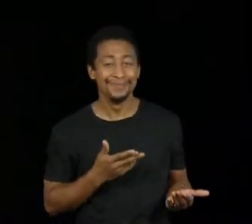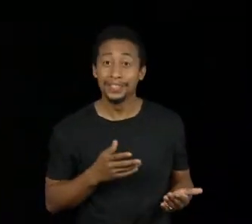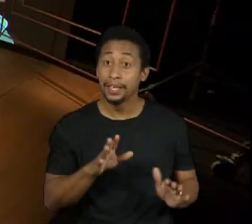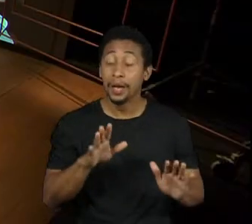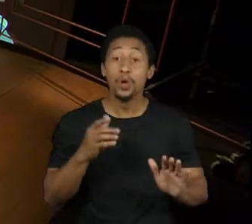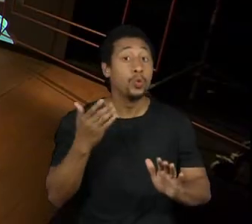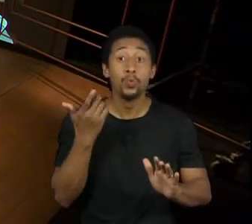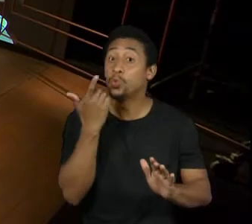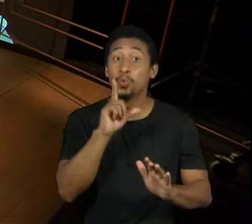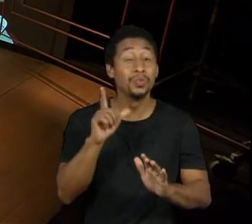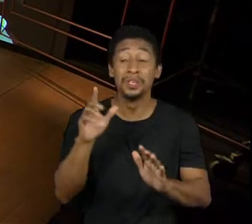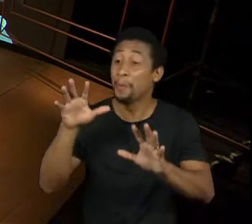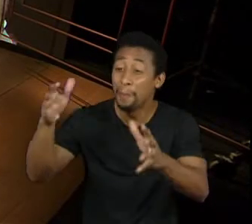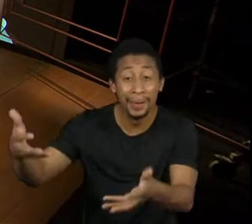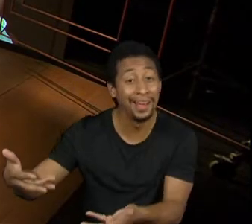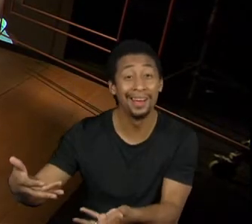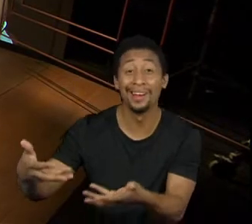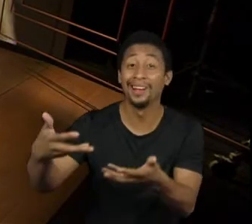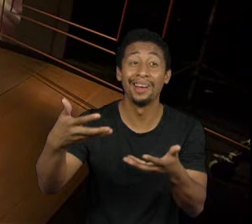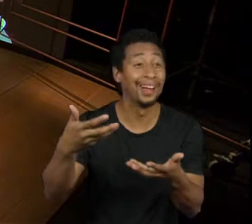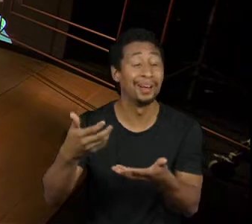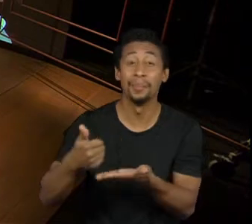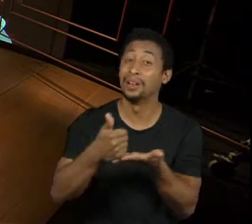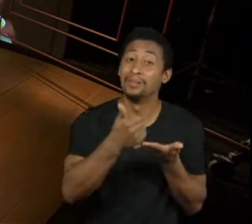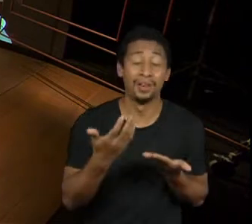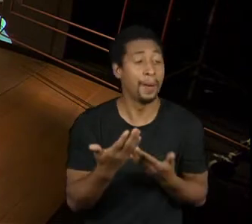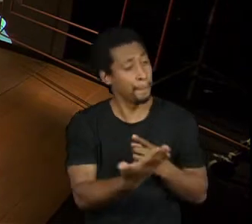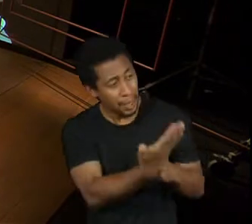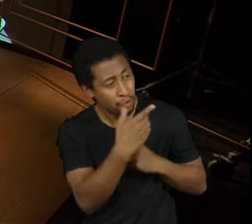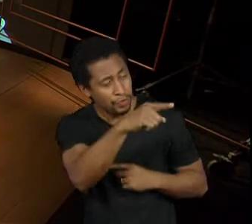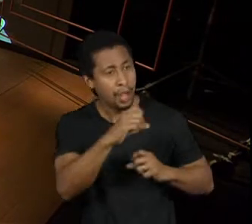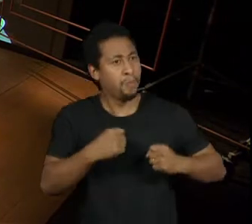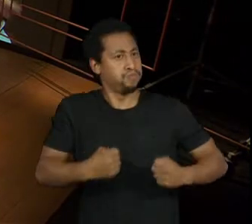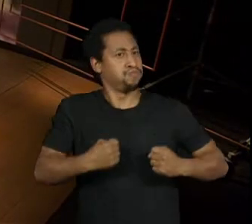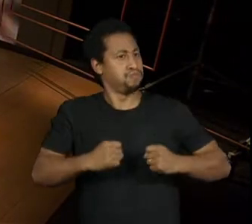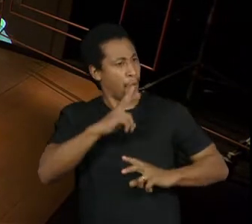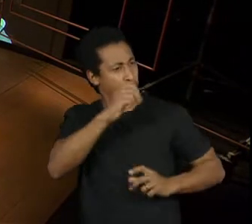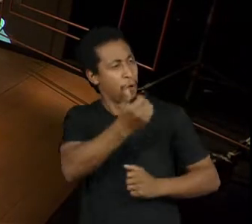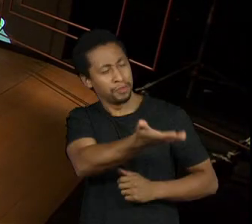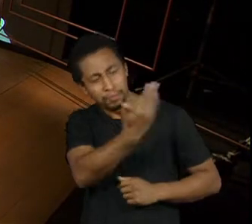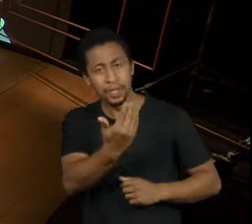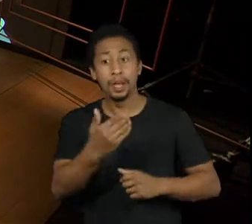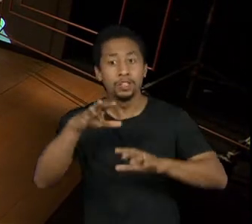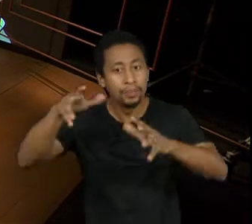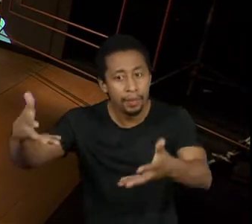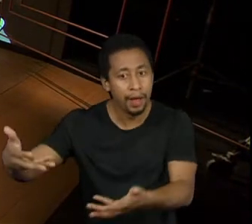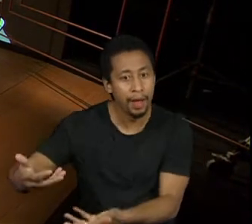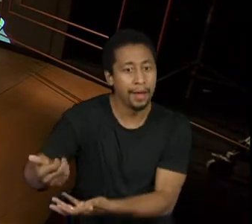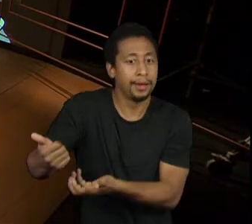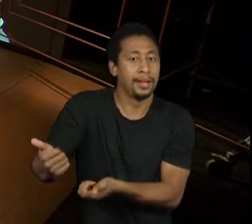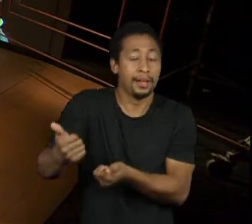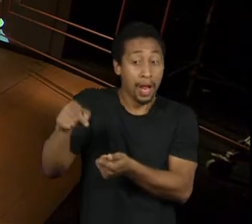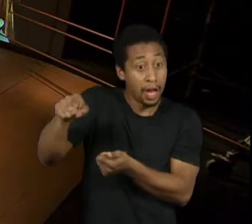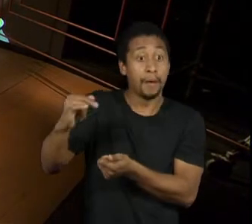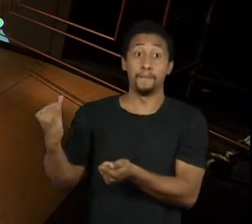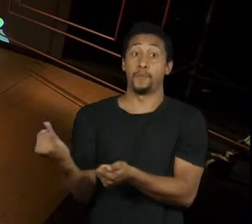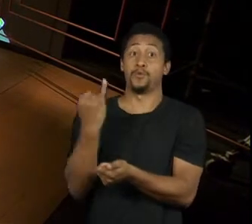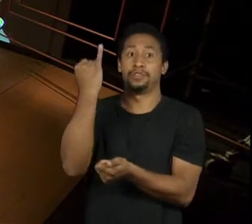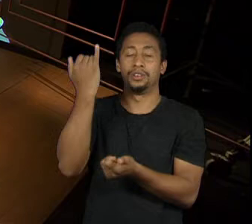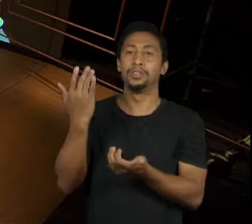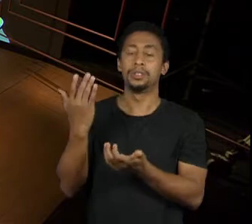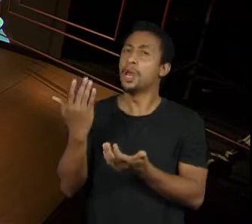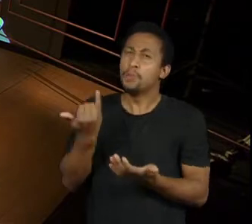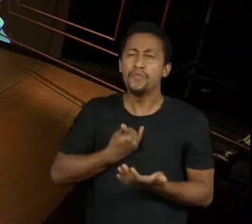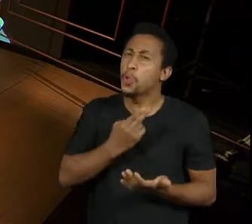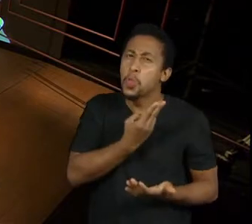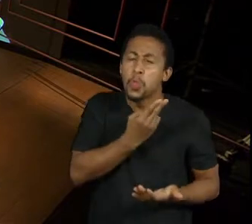estou conseguindo trazer ela. Como você é muito forte, vamos até lá e a gente vai trazer ela para cá, que é uma pessoa muito importante. E ele não falava